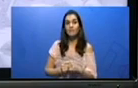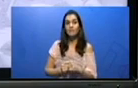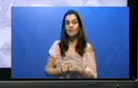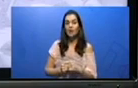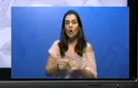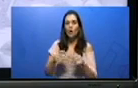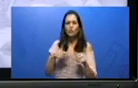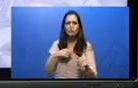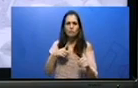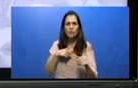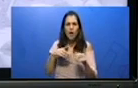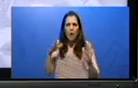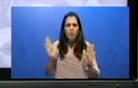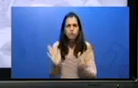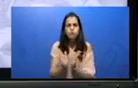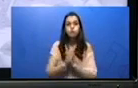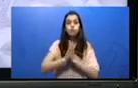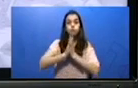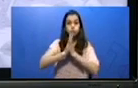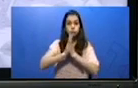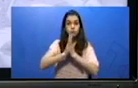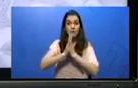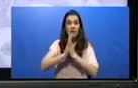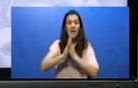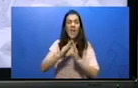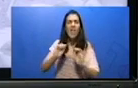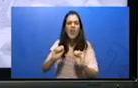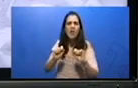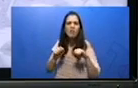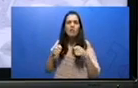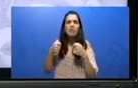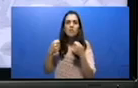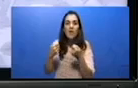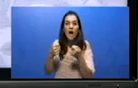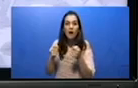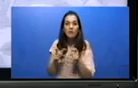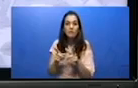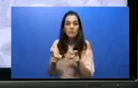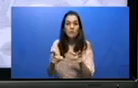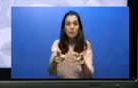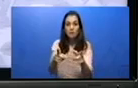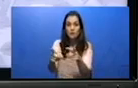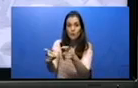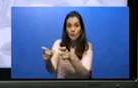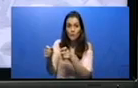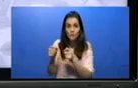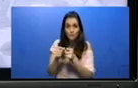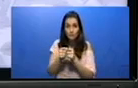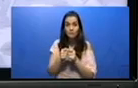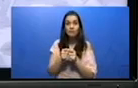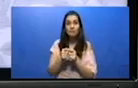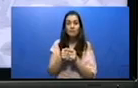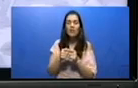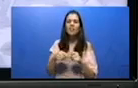de planárias, essa fornece espermatozoides para essa fertilizar os